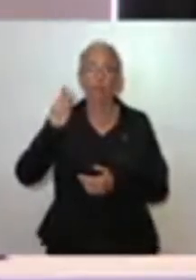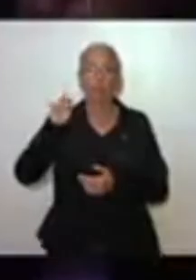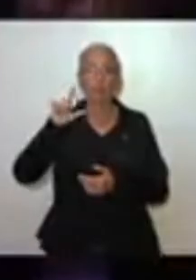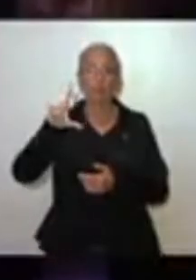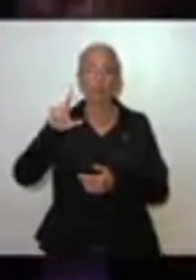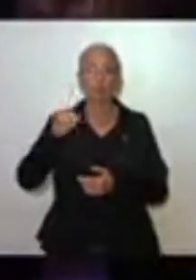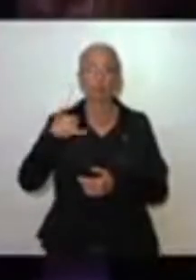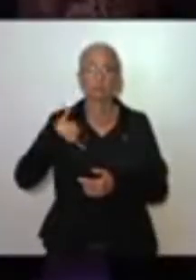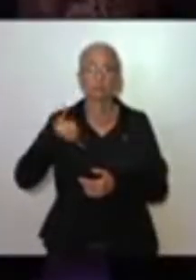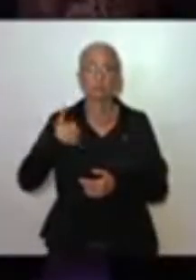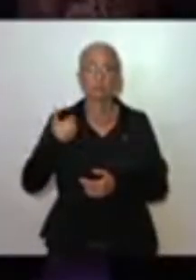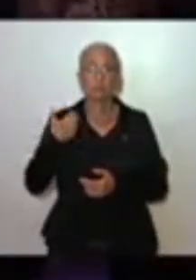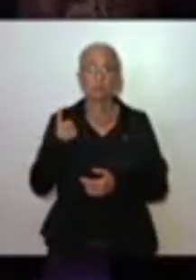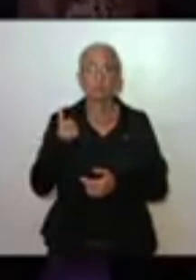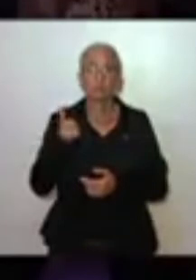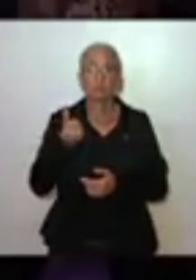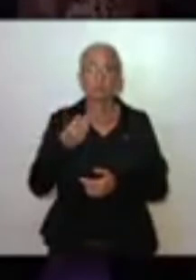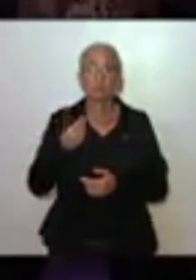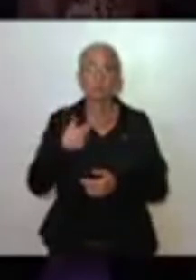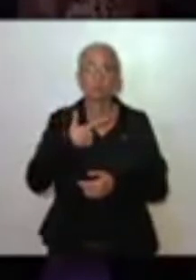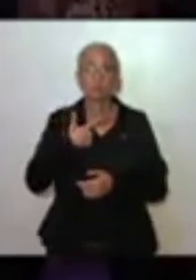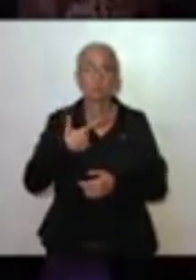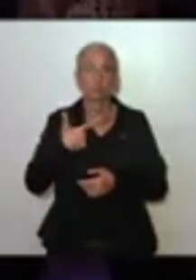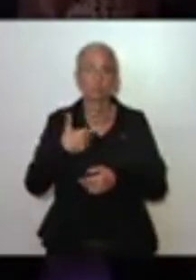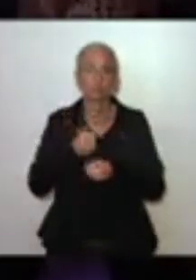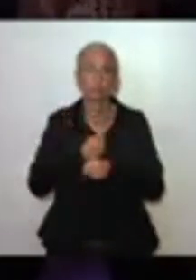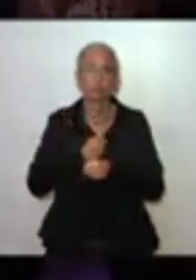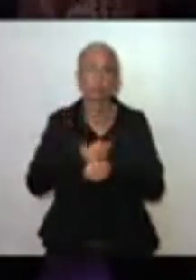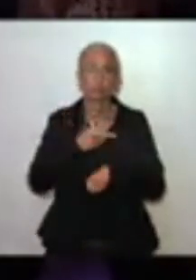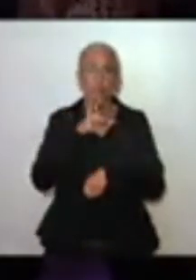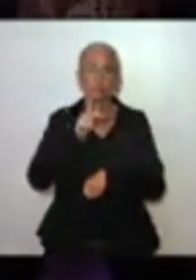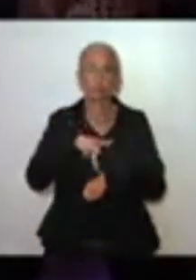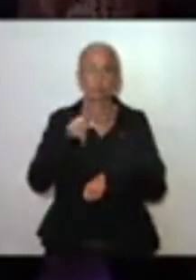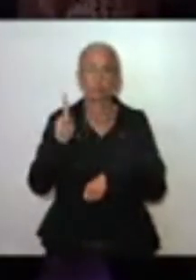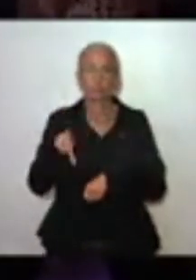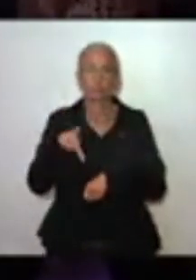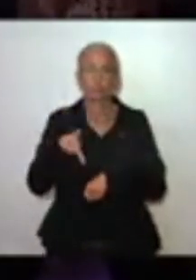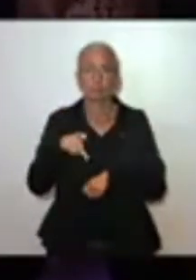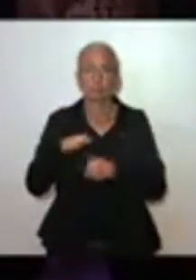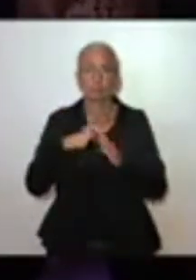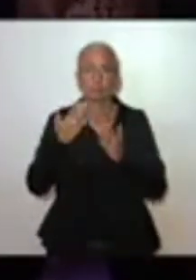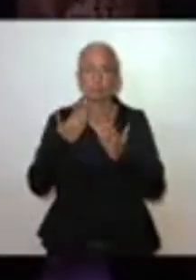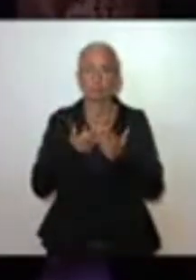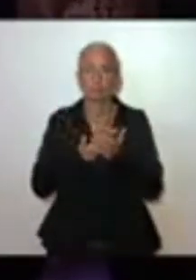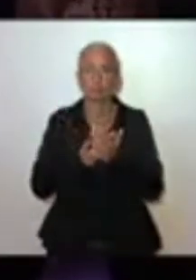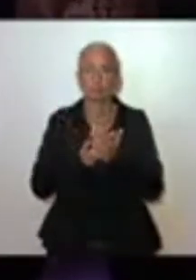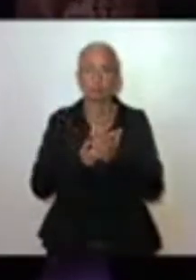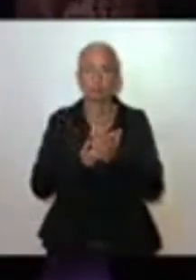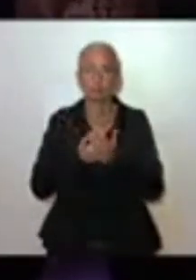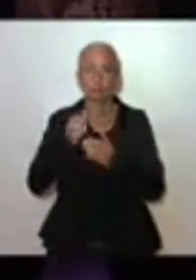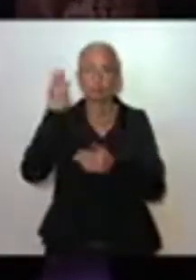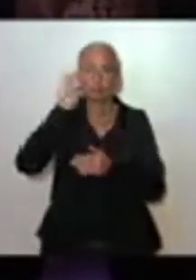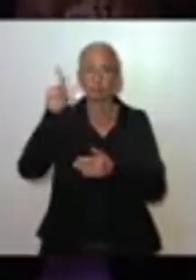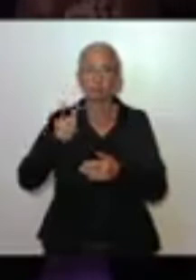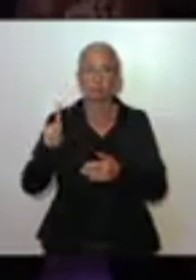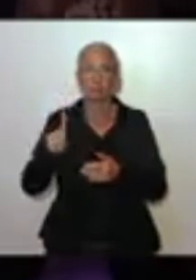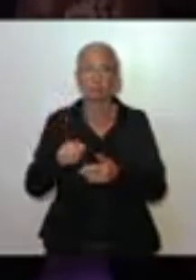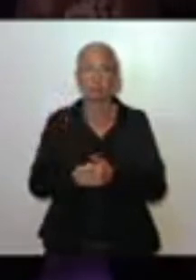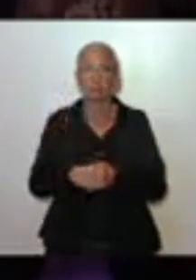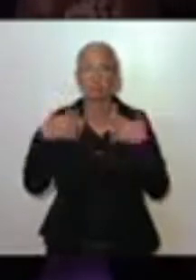16 anos segundo ano do curso de formação de professores Colégio Municipal Paulo Freire Armação dos